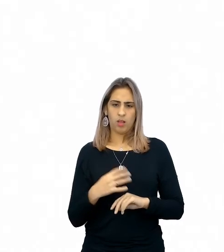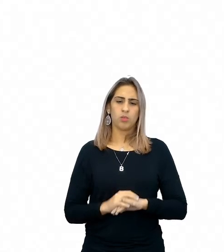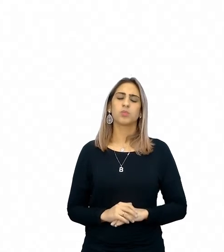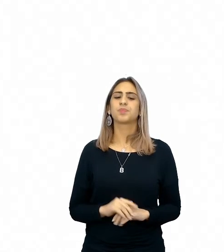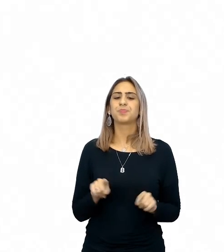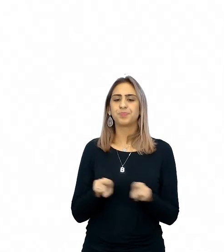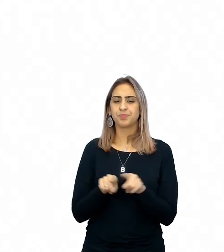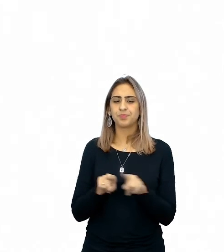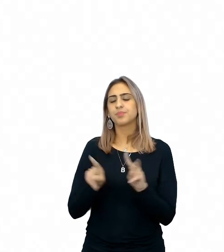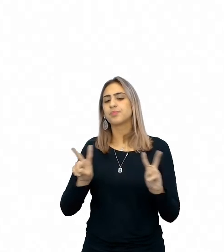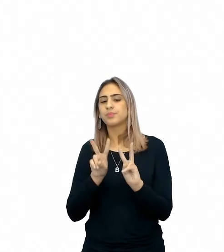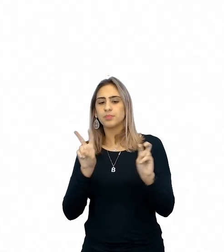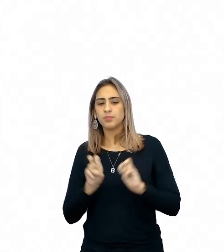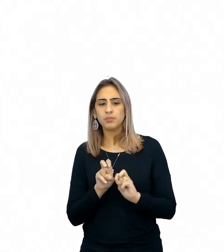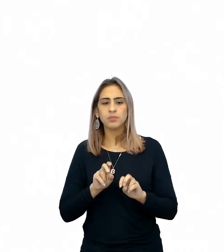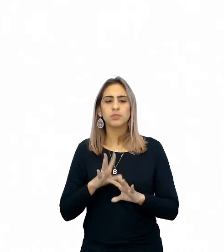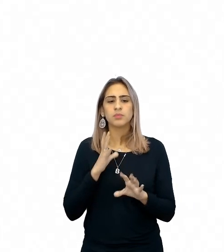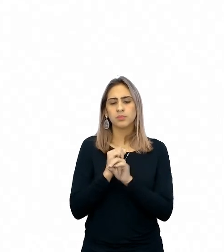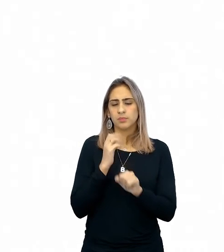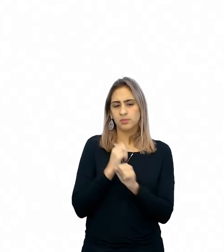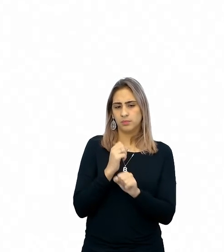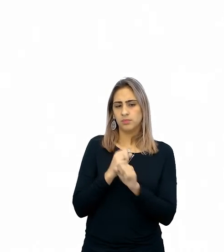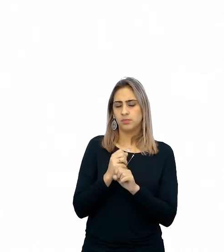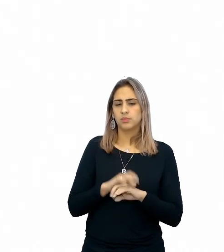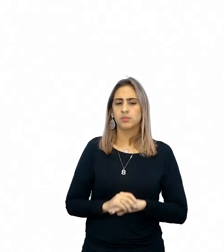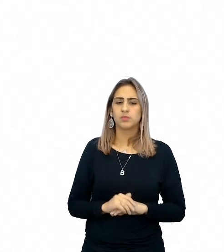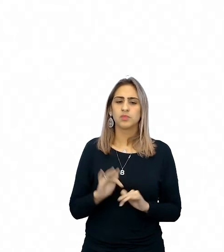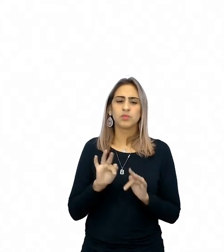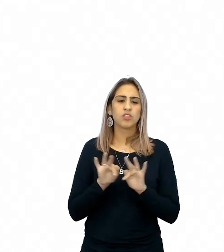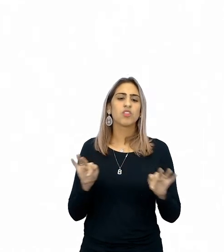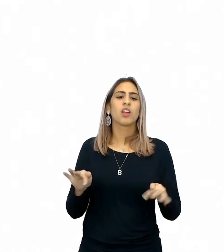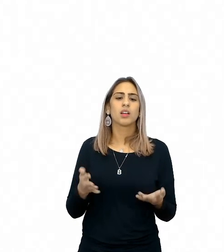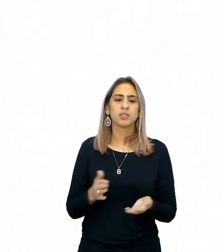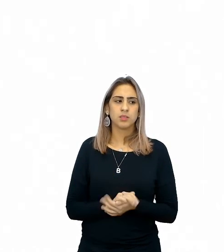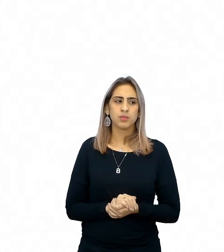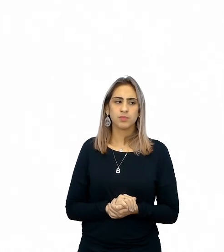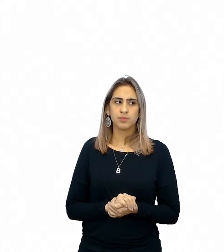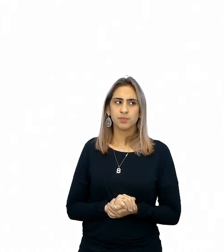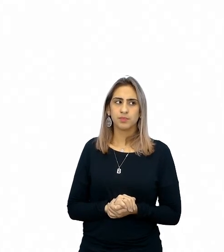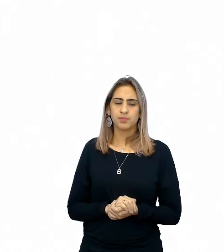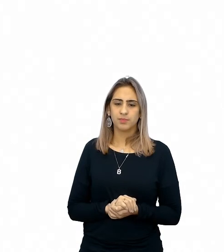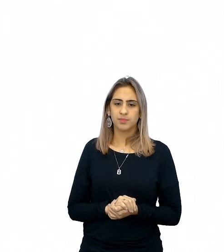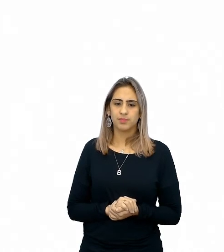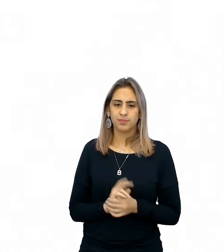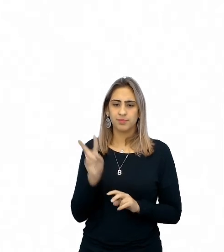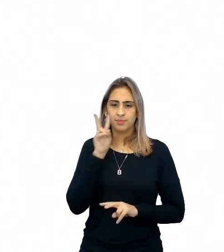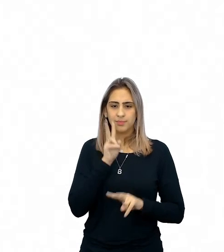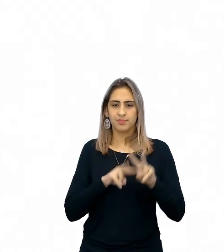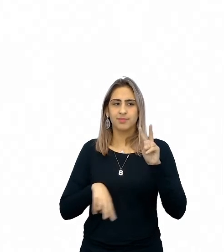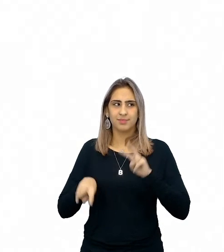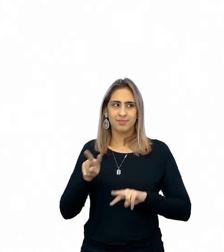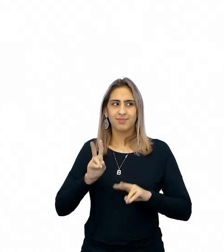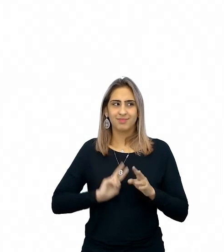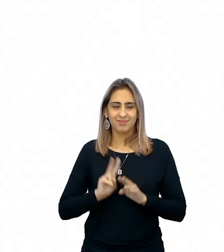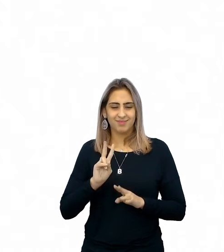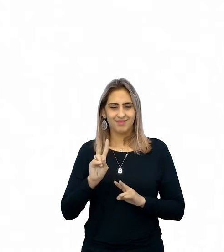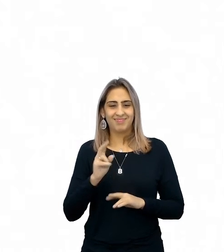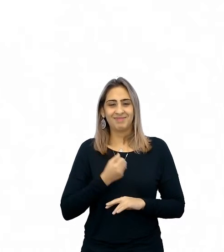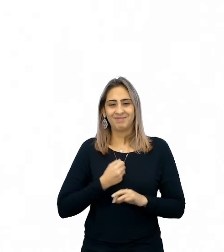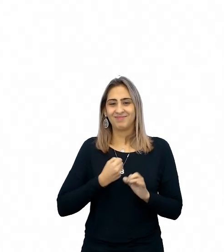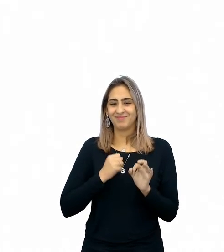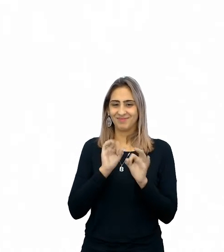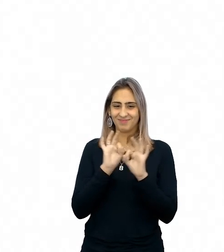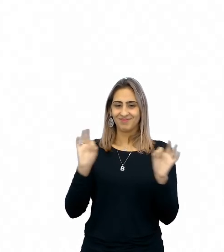e também a questão da soma, né, de frações. Então, o professor está observando que, dentro da reta numérica,